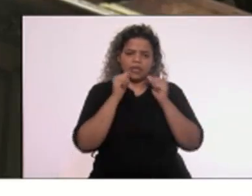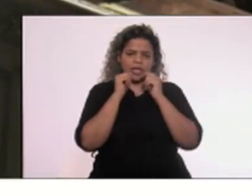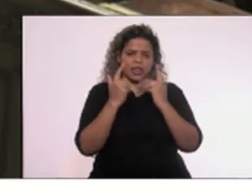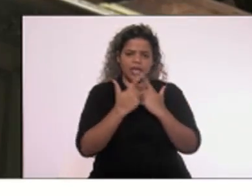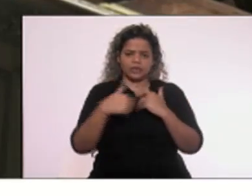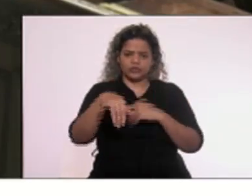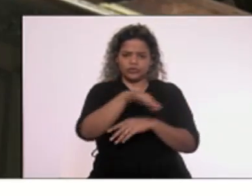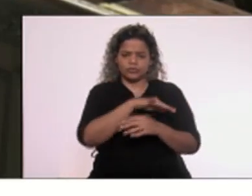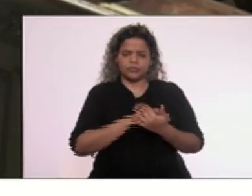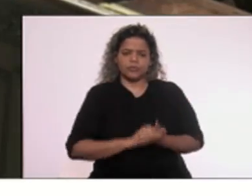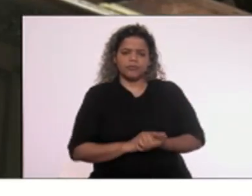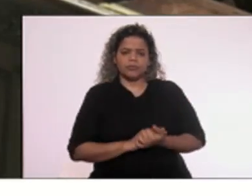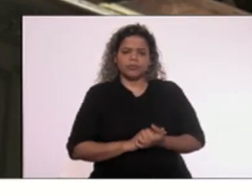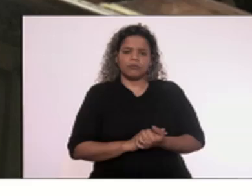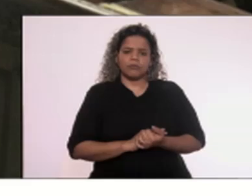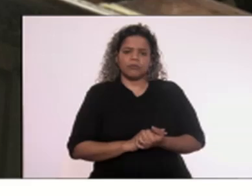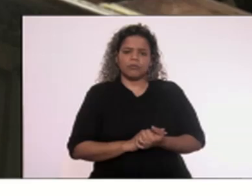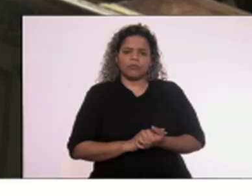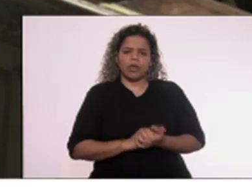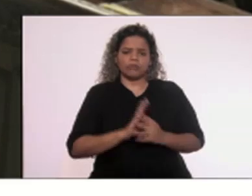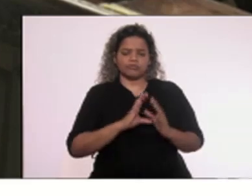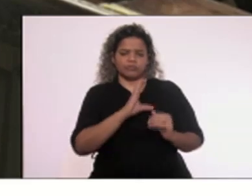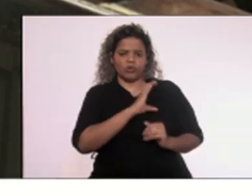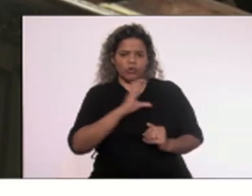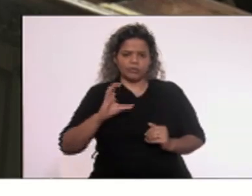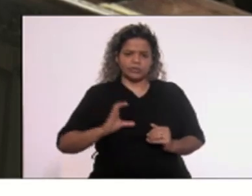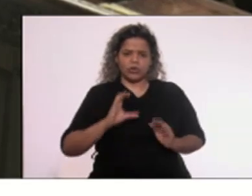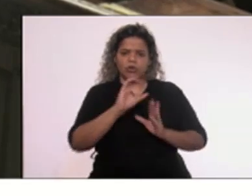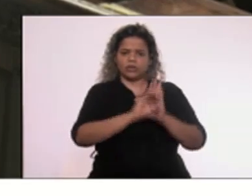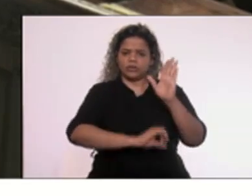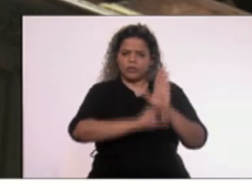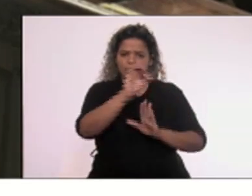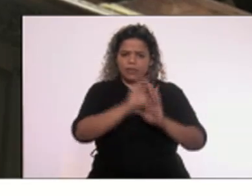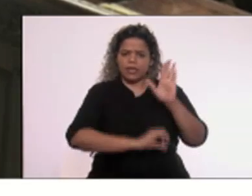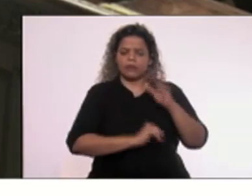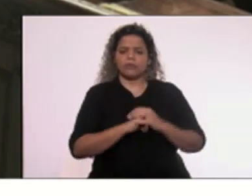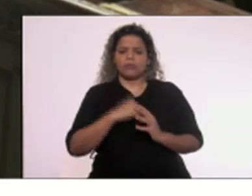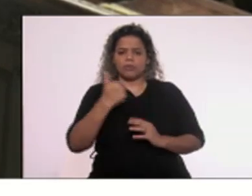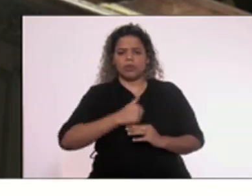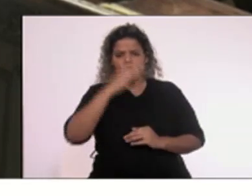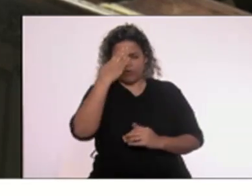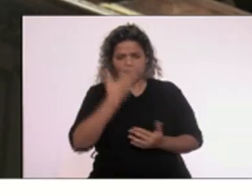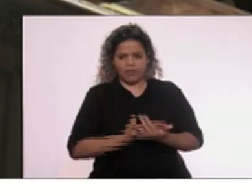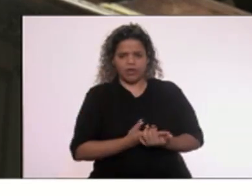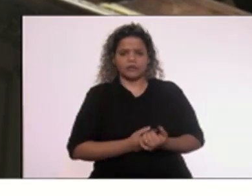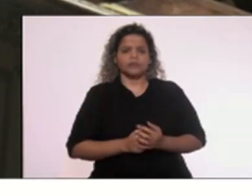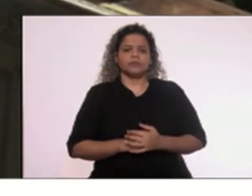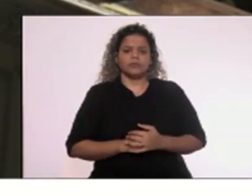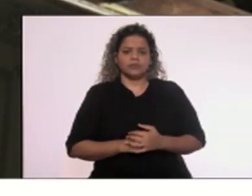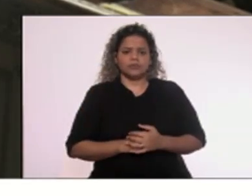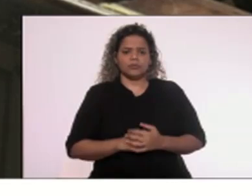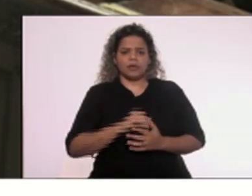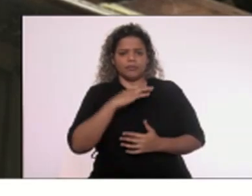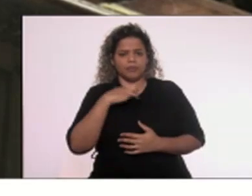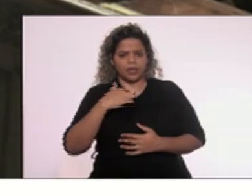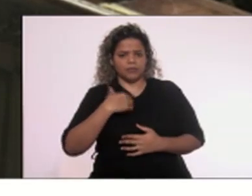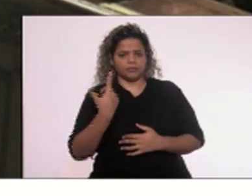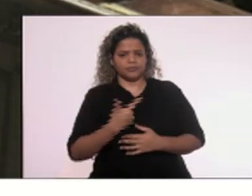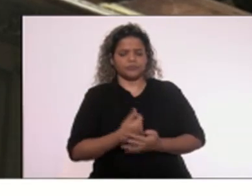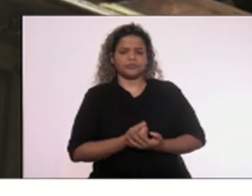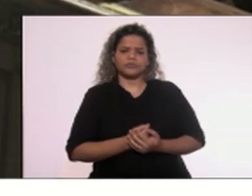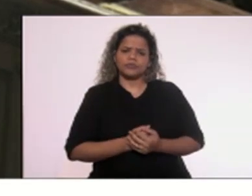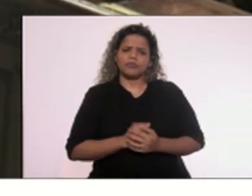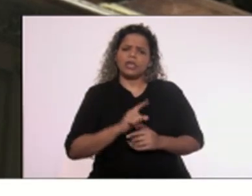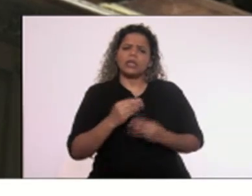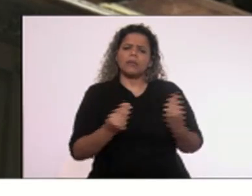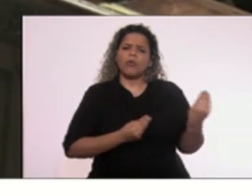Fluminense, sobretudo na Comissão de Orçamento, primeiro pela confiança a mim conferida